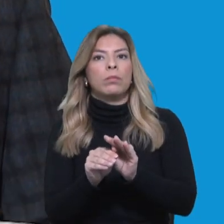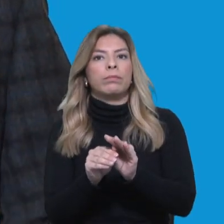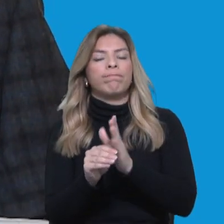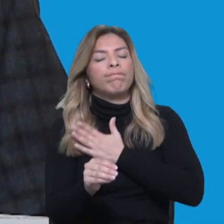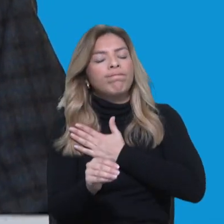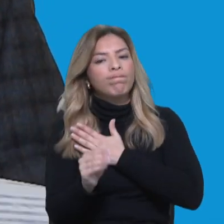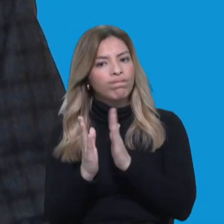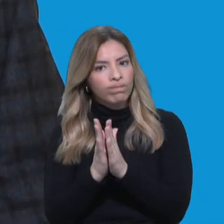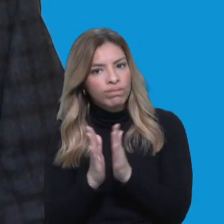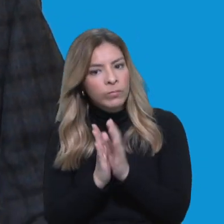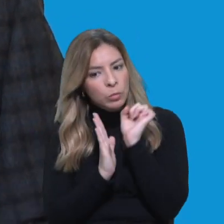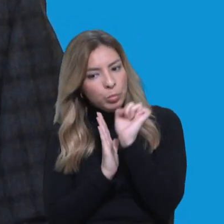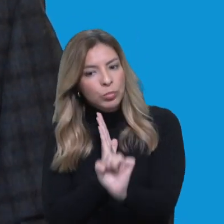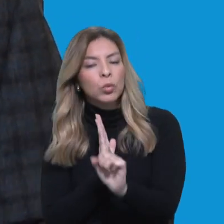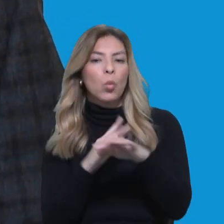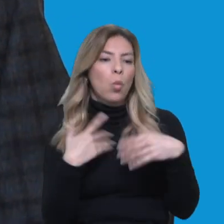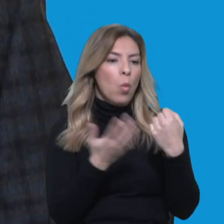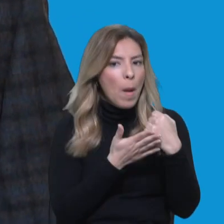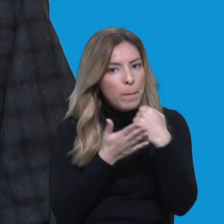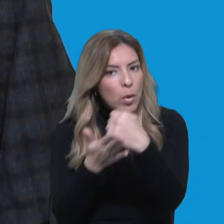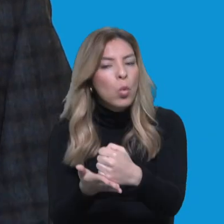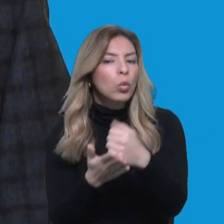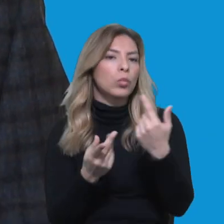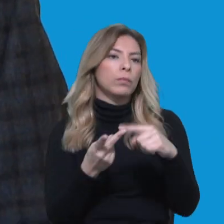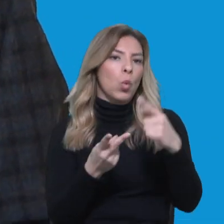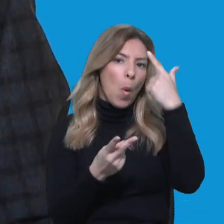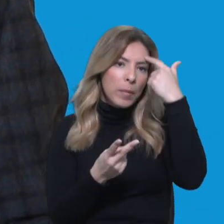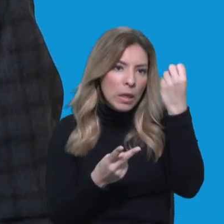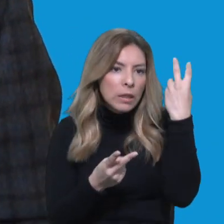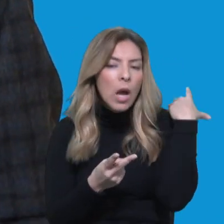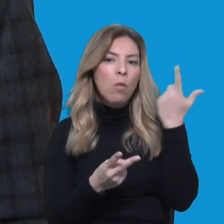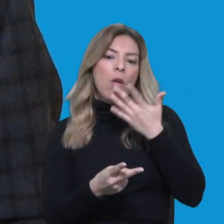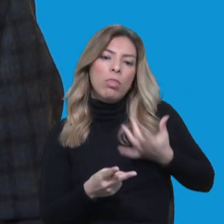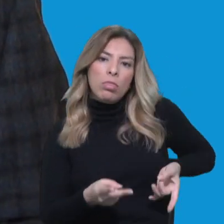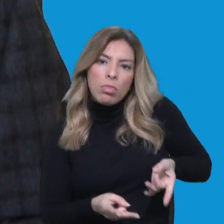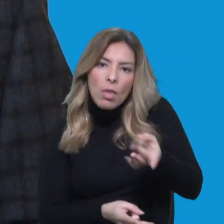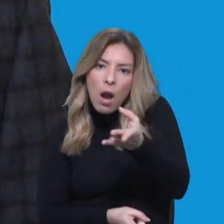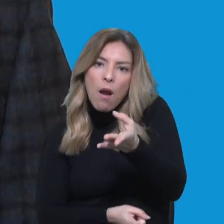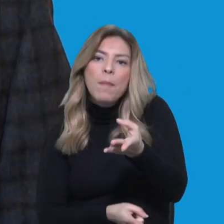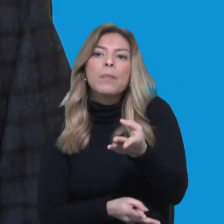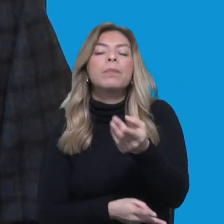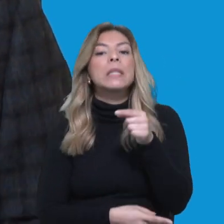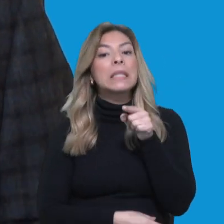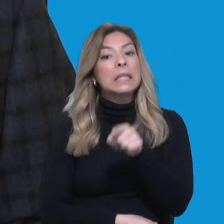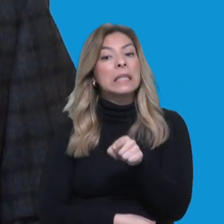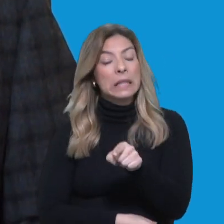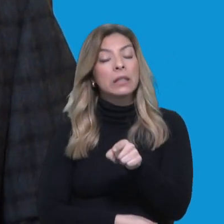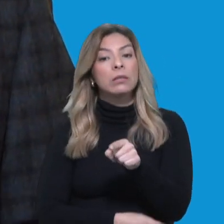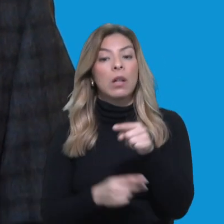fraterna, o apoio, a compreensão, a misericórdia, é são